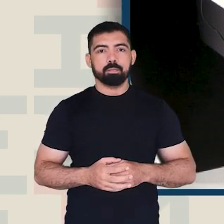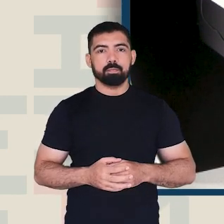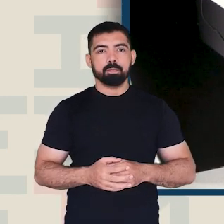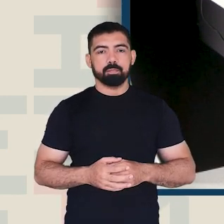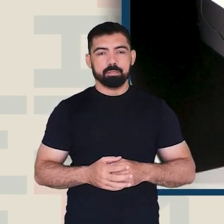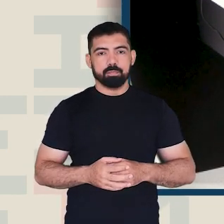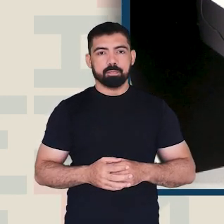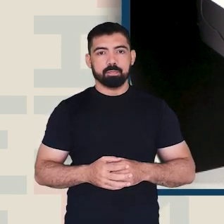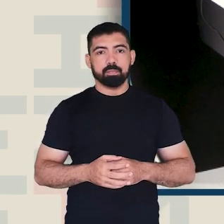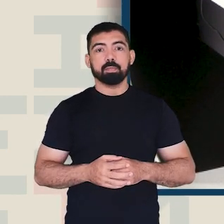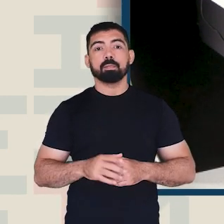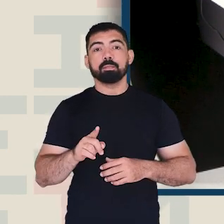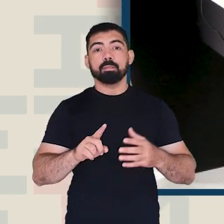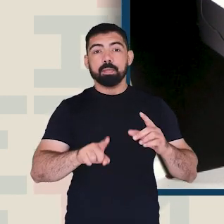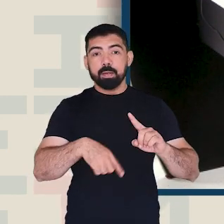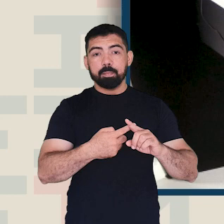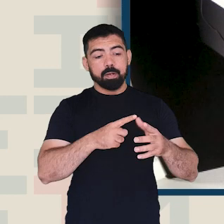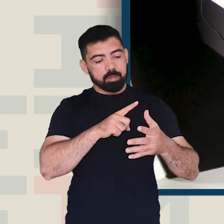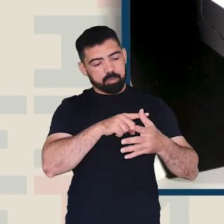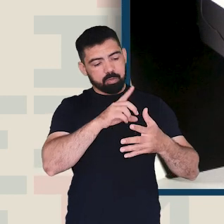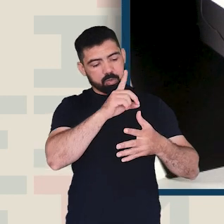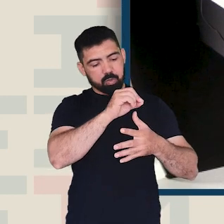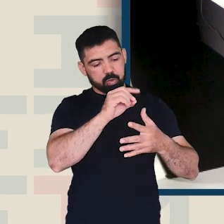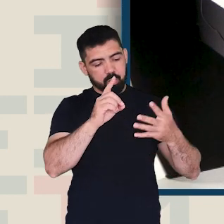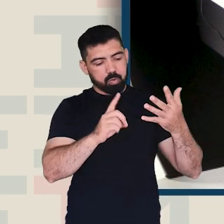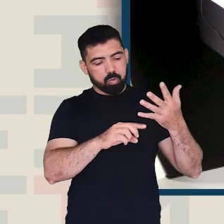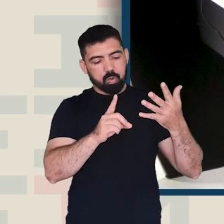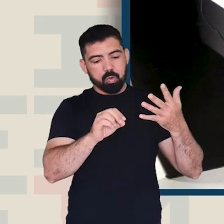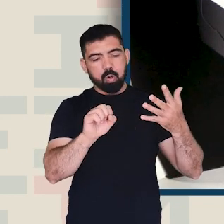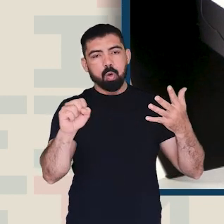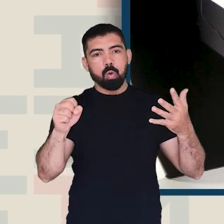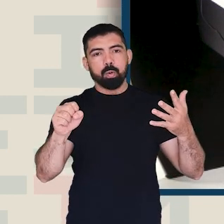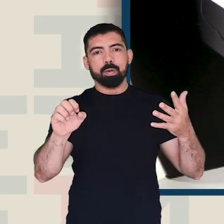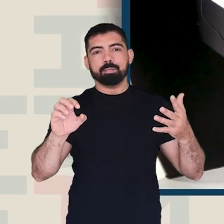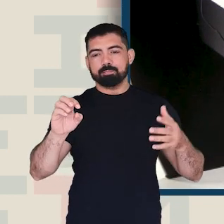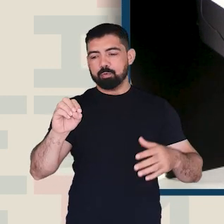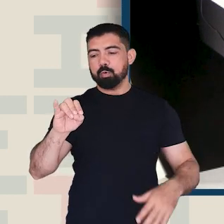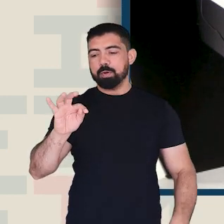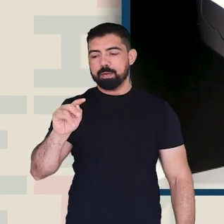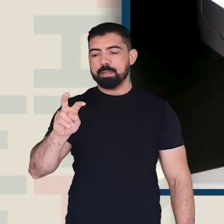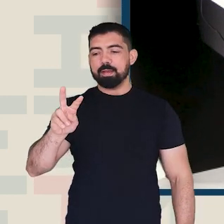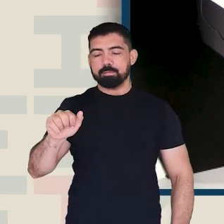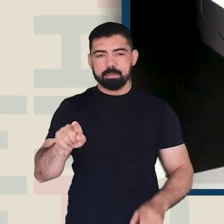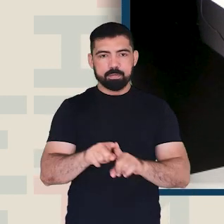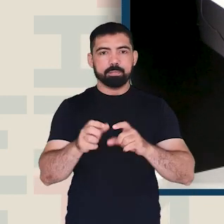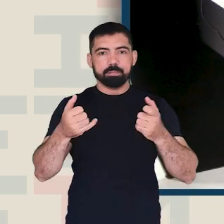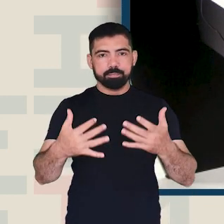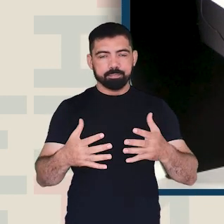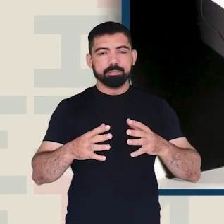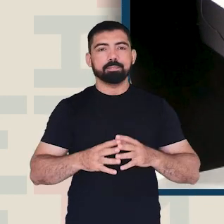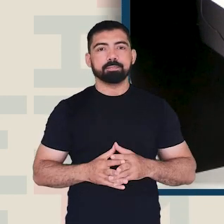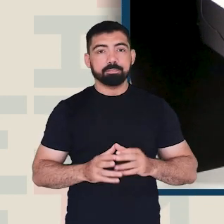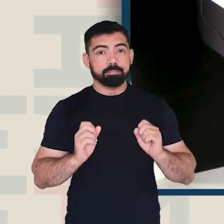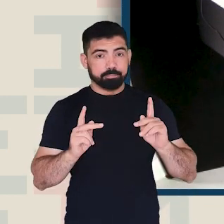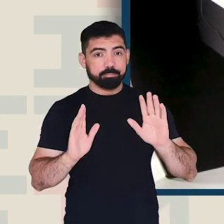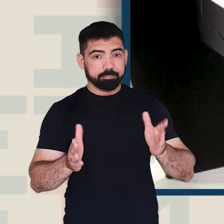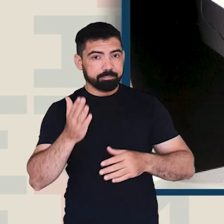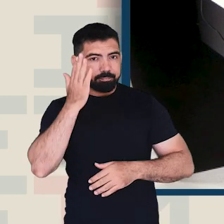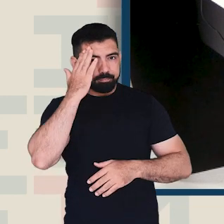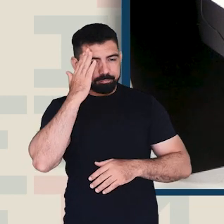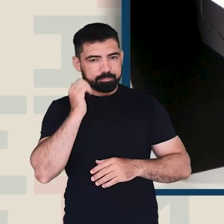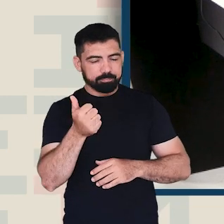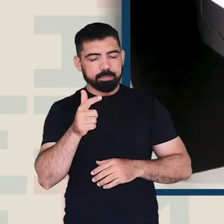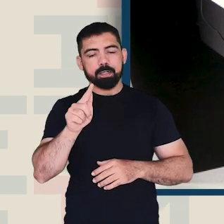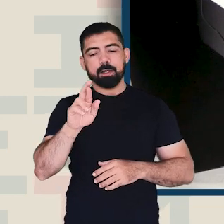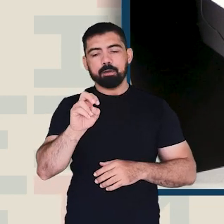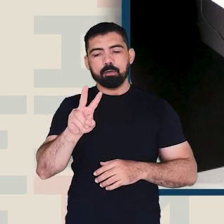sétima menor e a oitava de novo, que é o mesmo primeiro grau. Falei também isso na análise de escala maior em graus. Ok, então observe que esse groove